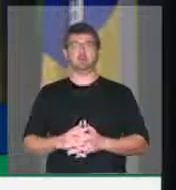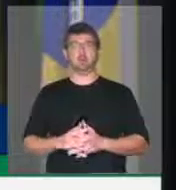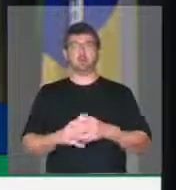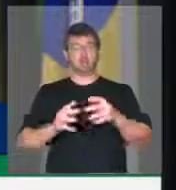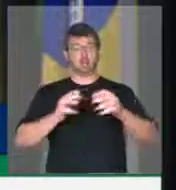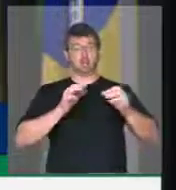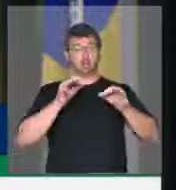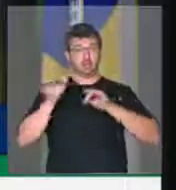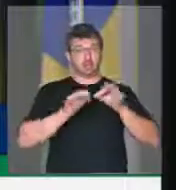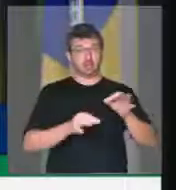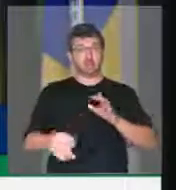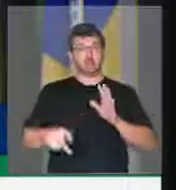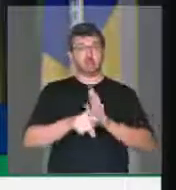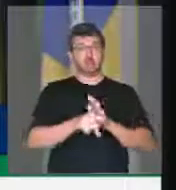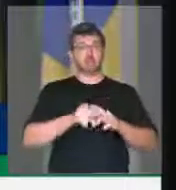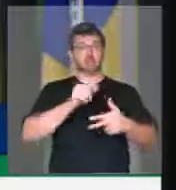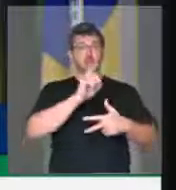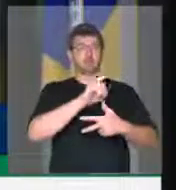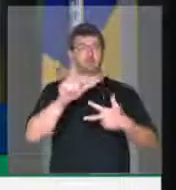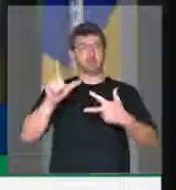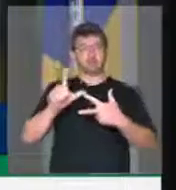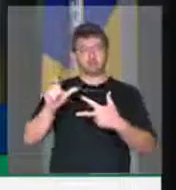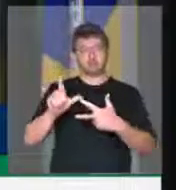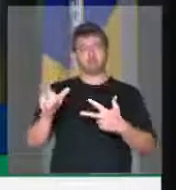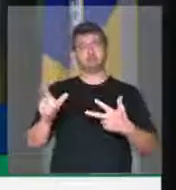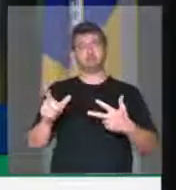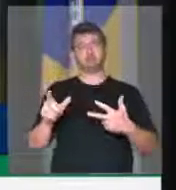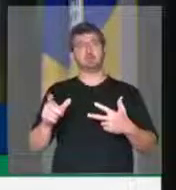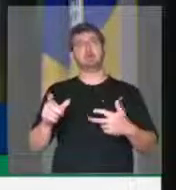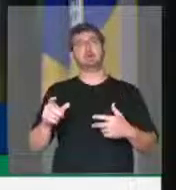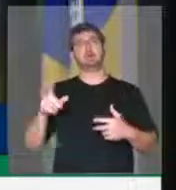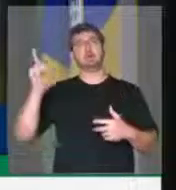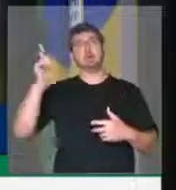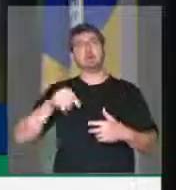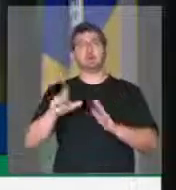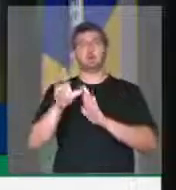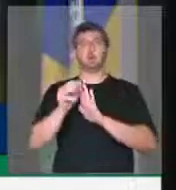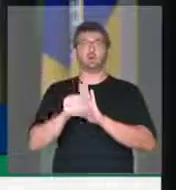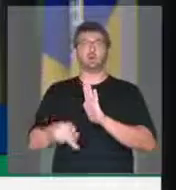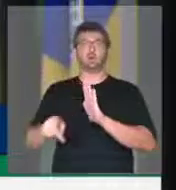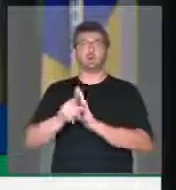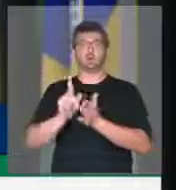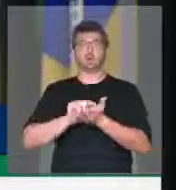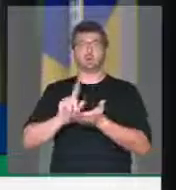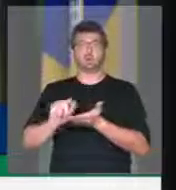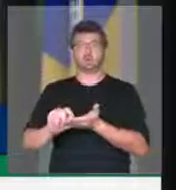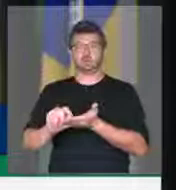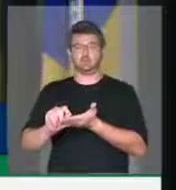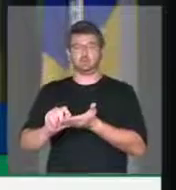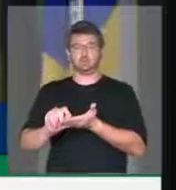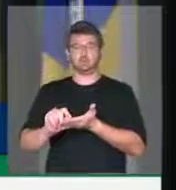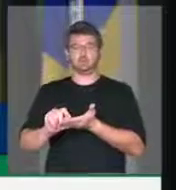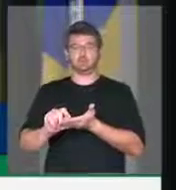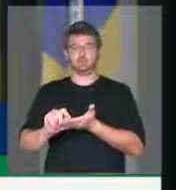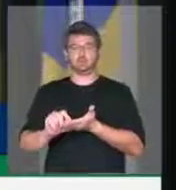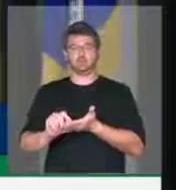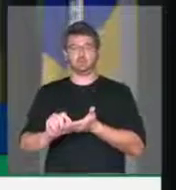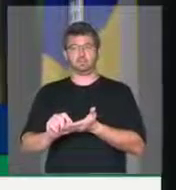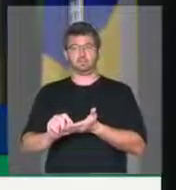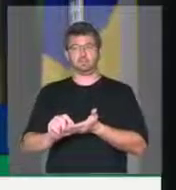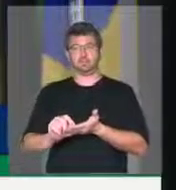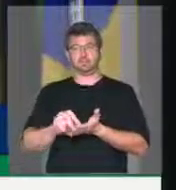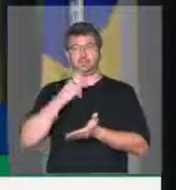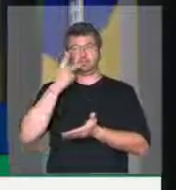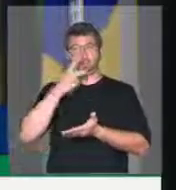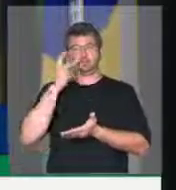e executiva. Esse é o conteúdo do seu artigo. Ele diz isso com